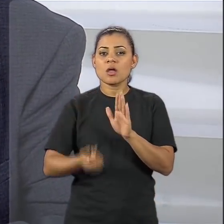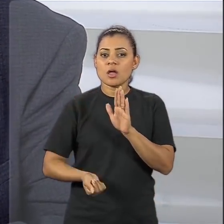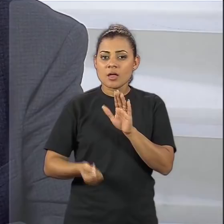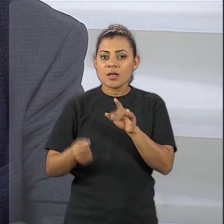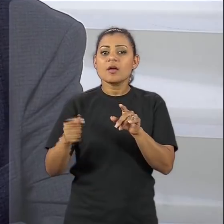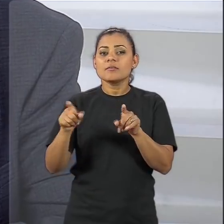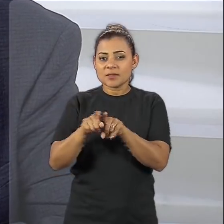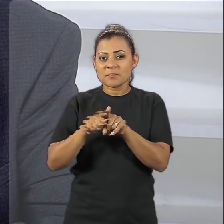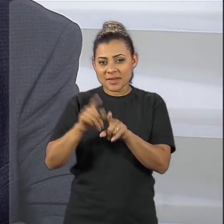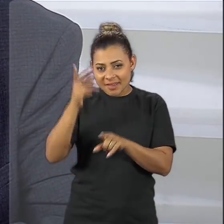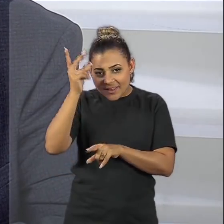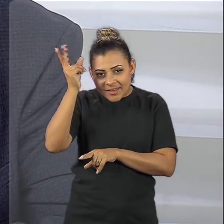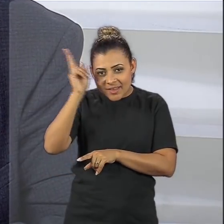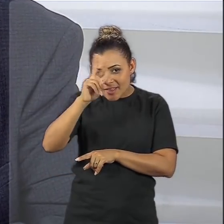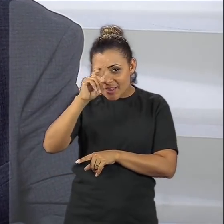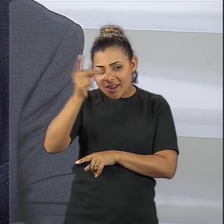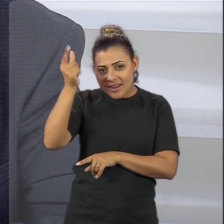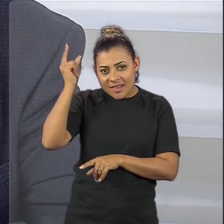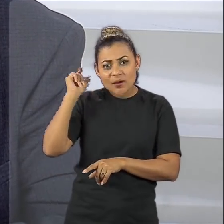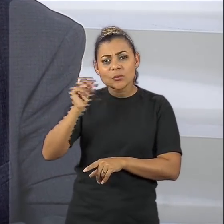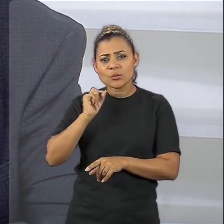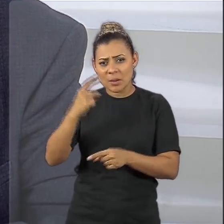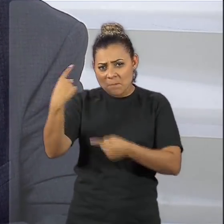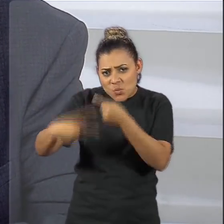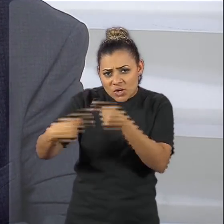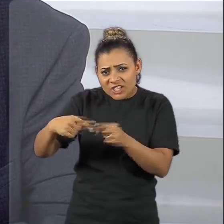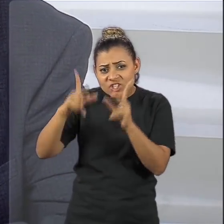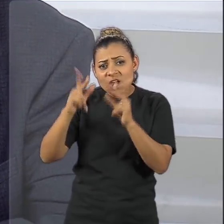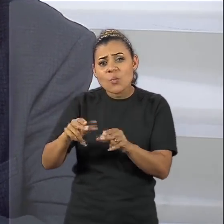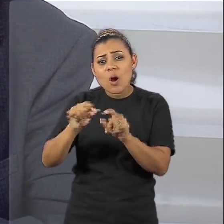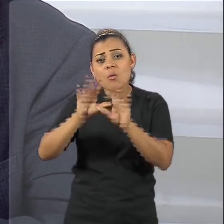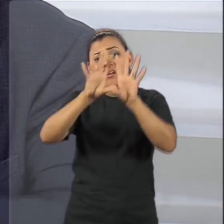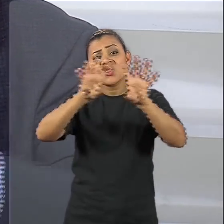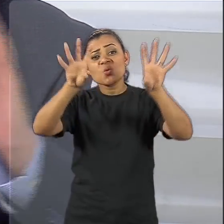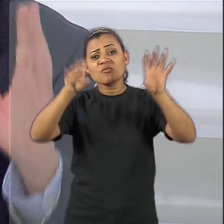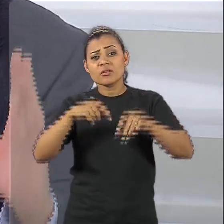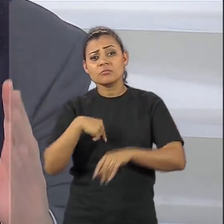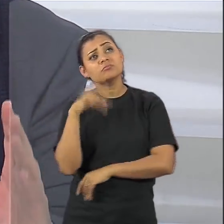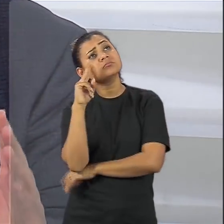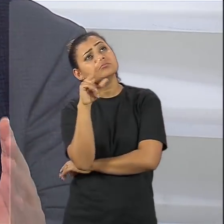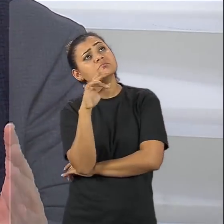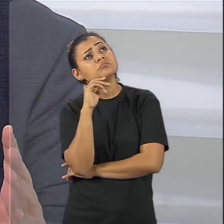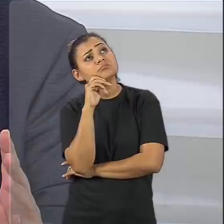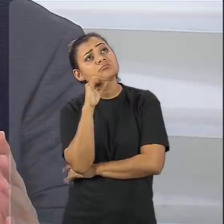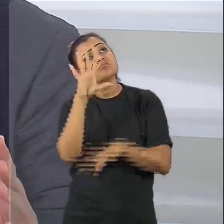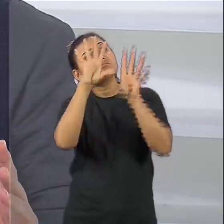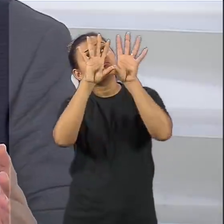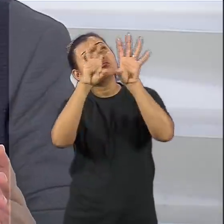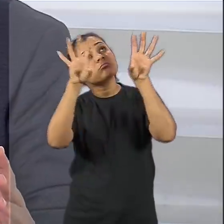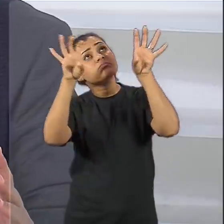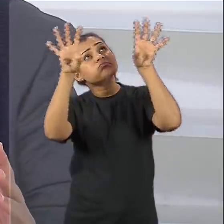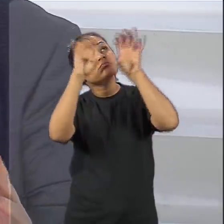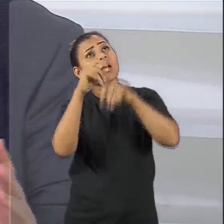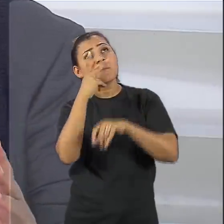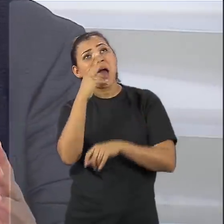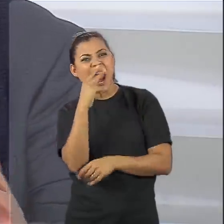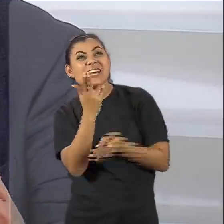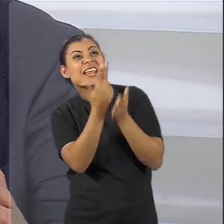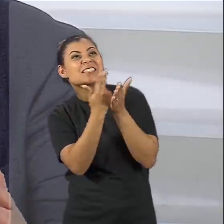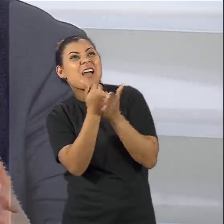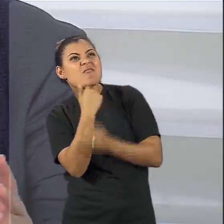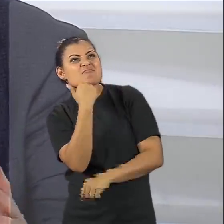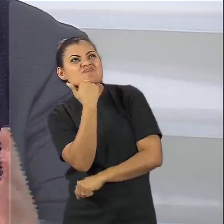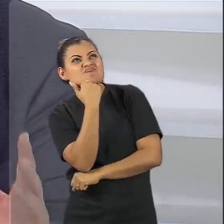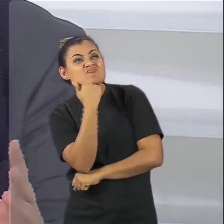onda. Primeira hora. Ele diz o seguinte: política é como nuvens. Você olha para o céu, você vê um formato de nuvens.